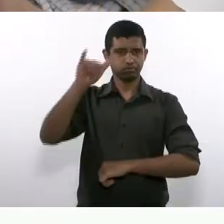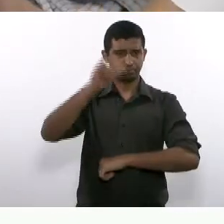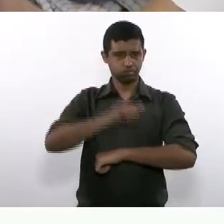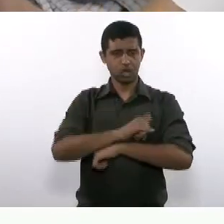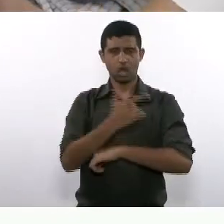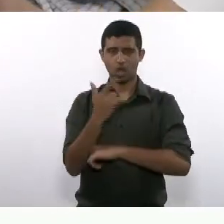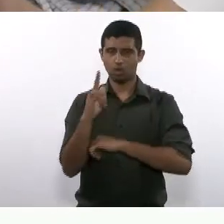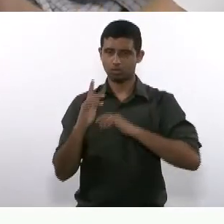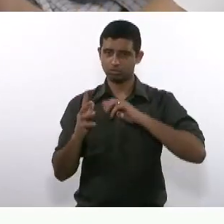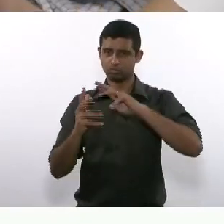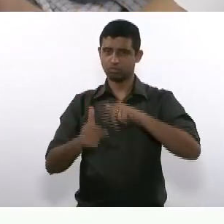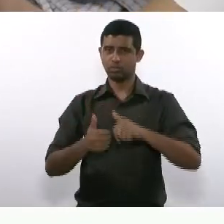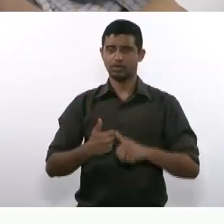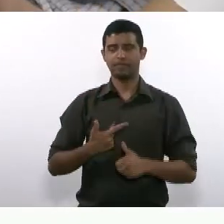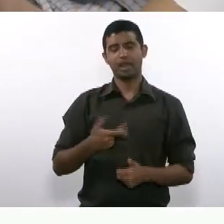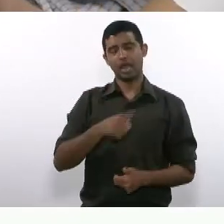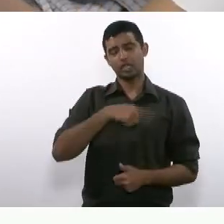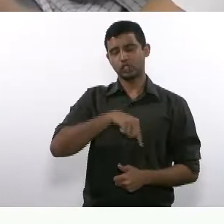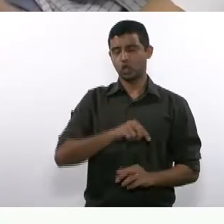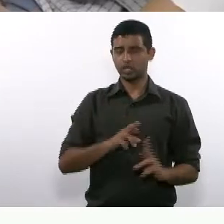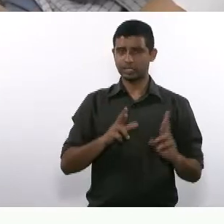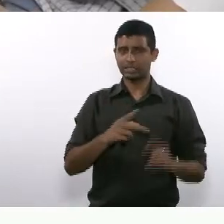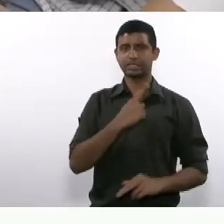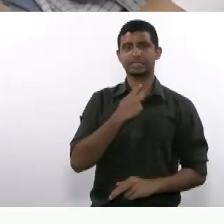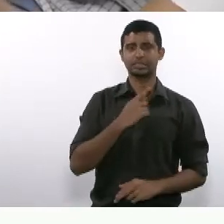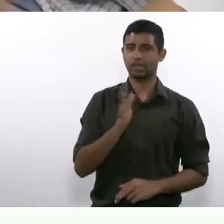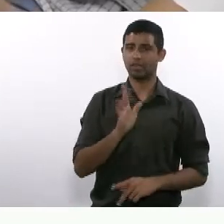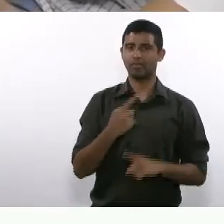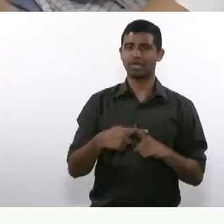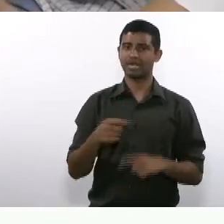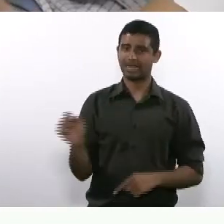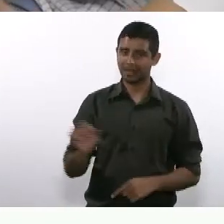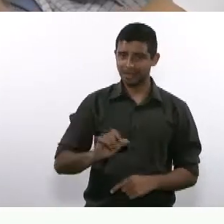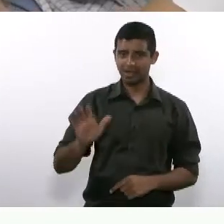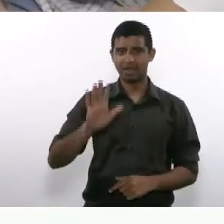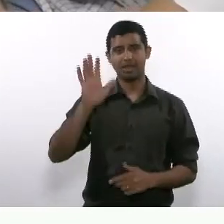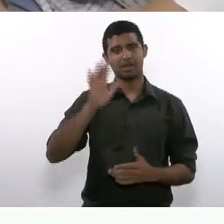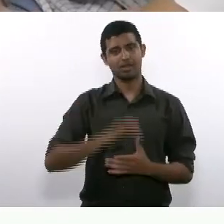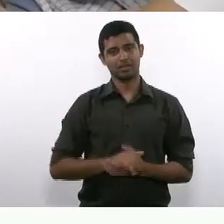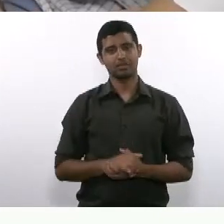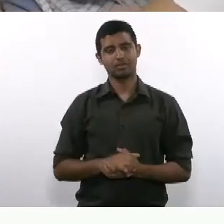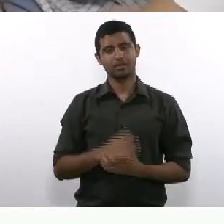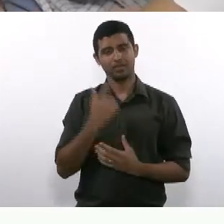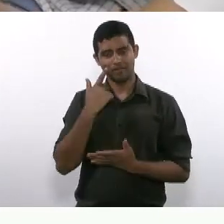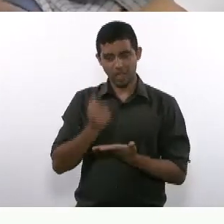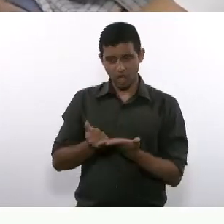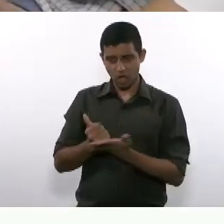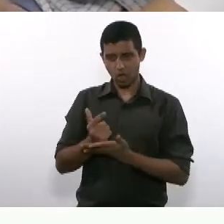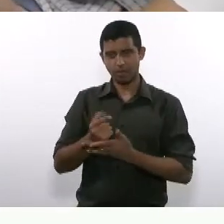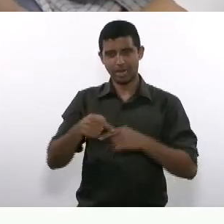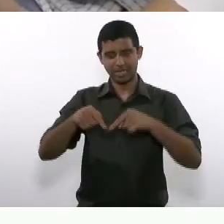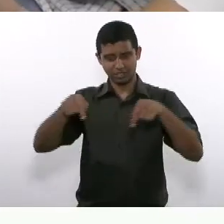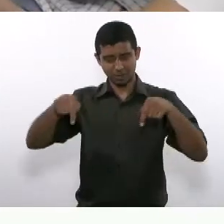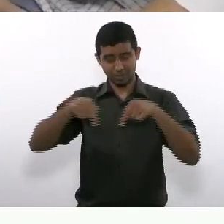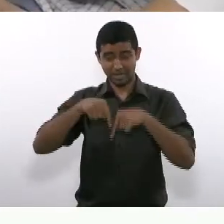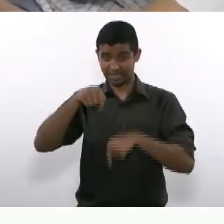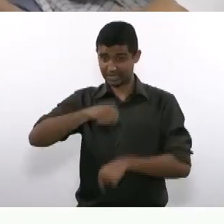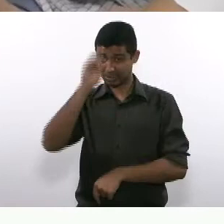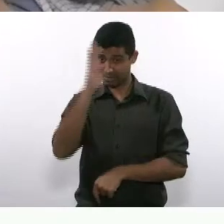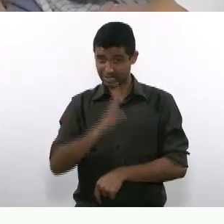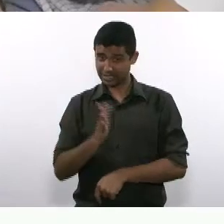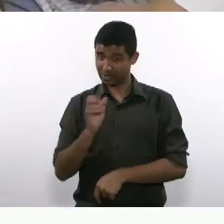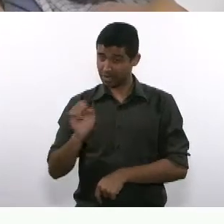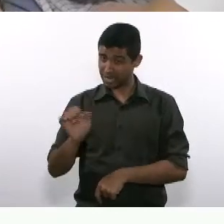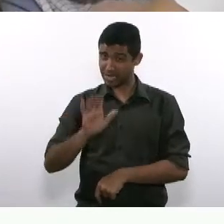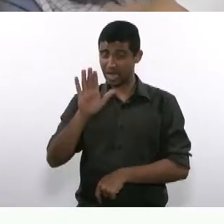na quantidade que a gente imagina, porque é um valor absolutamente alto. Compra de espaço em aeroportos, no Brasil já é caro, fora do